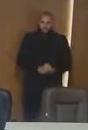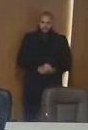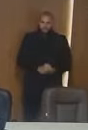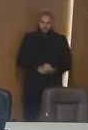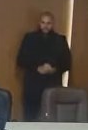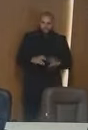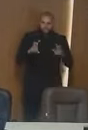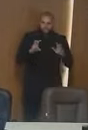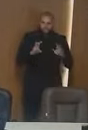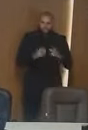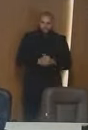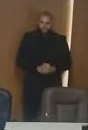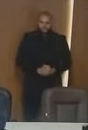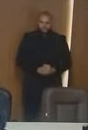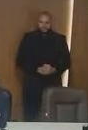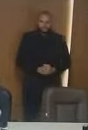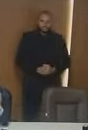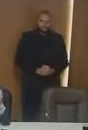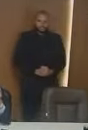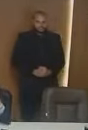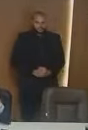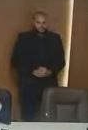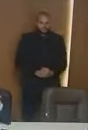isso, com a Câmara sobre isso.